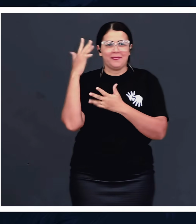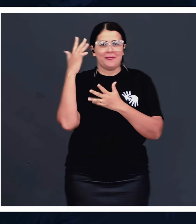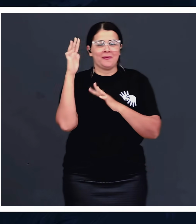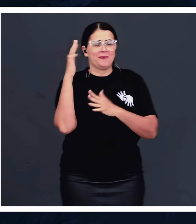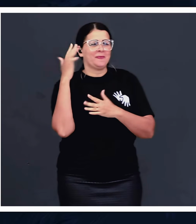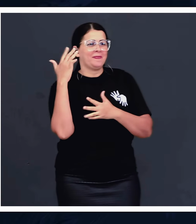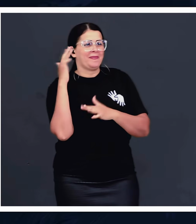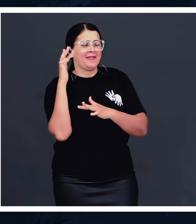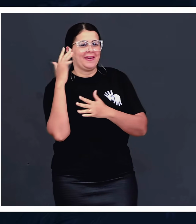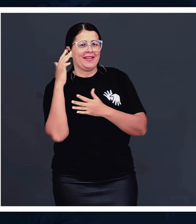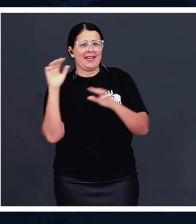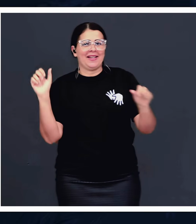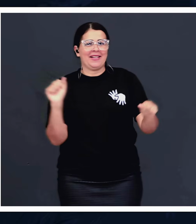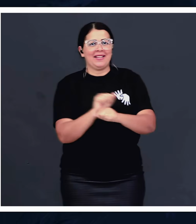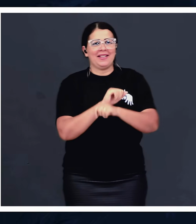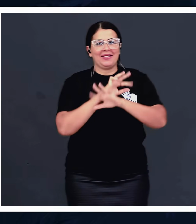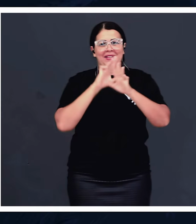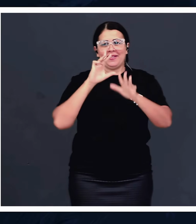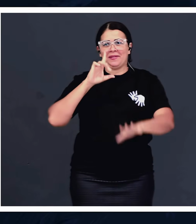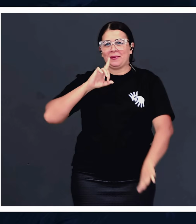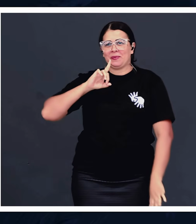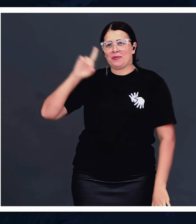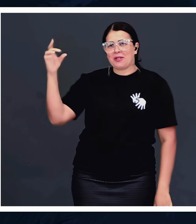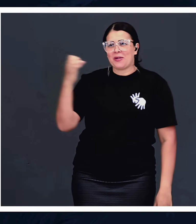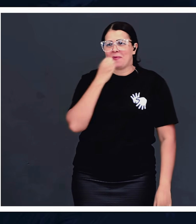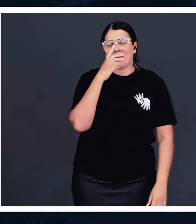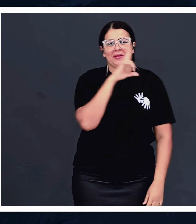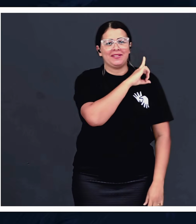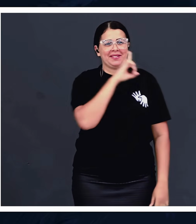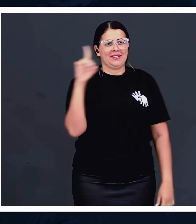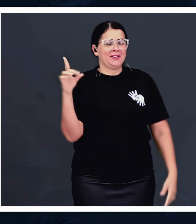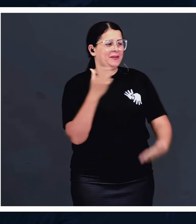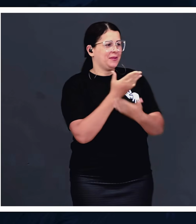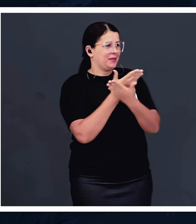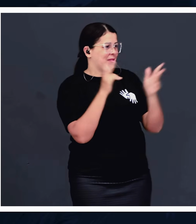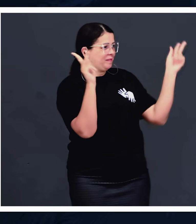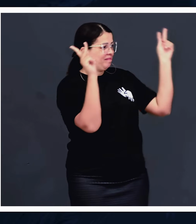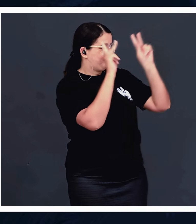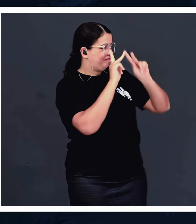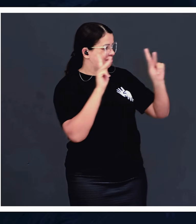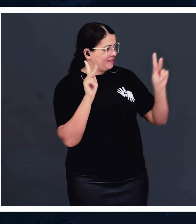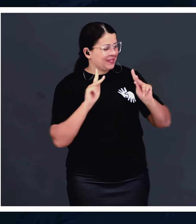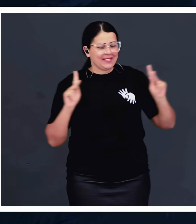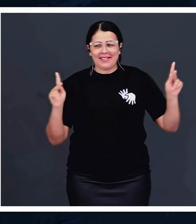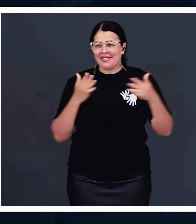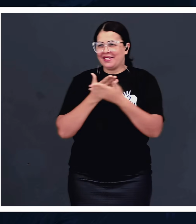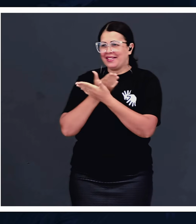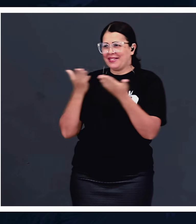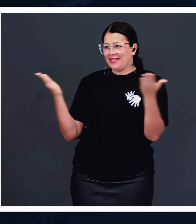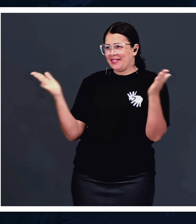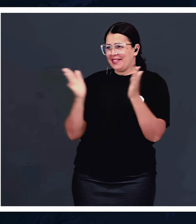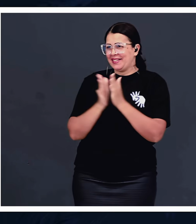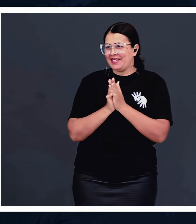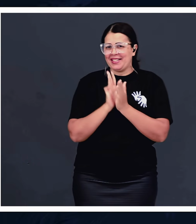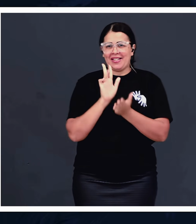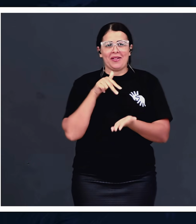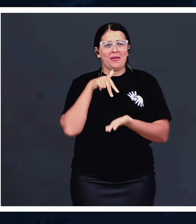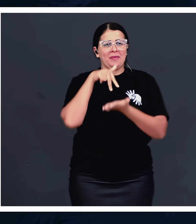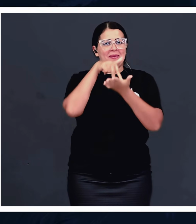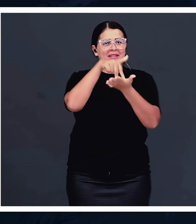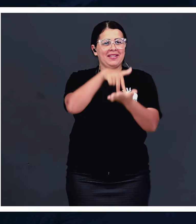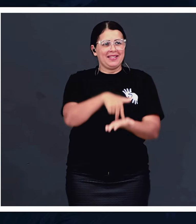transmitido. Glória a Deus. Bom dia, igreja. Paz seja convosco. Subi aqui